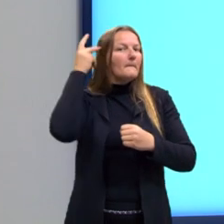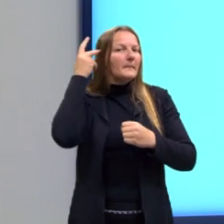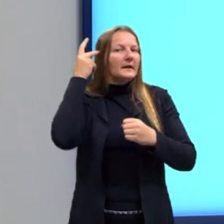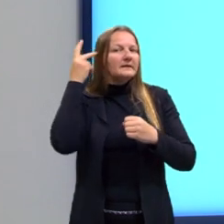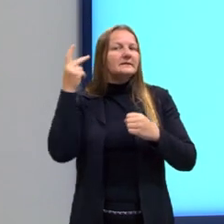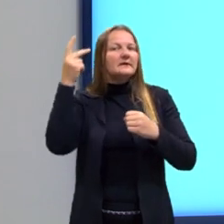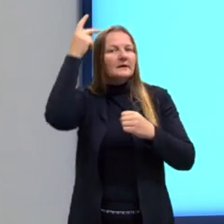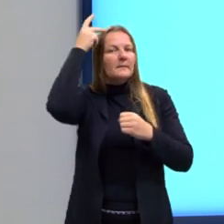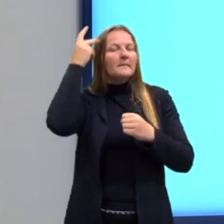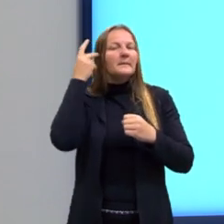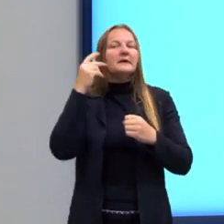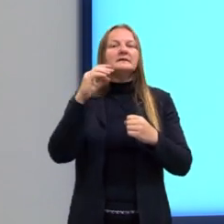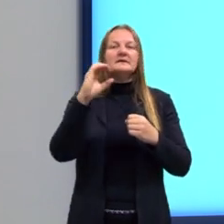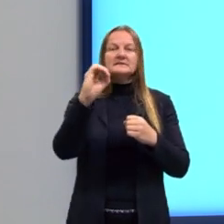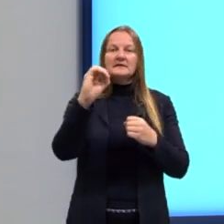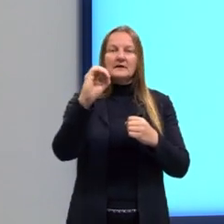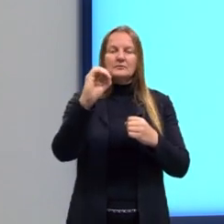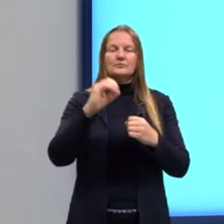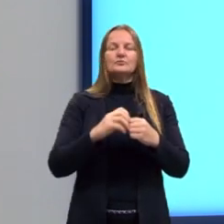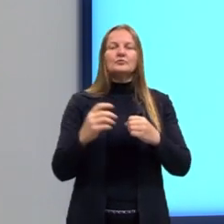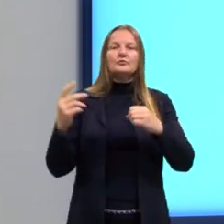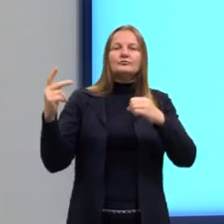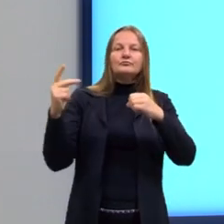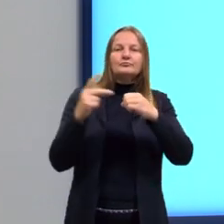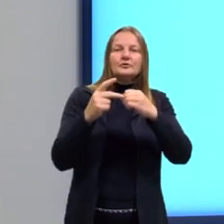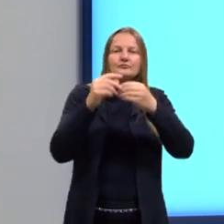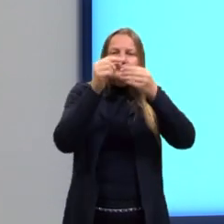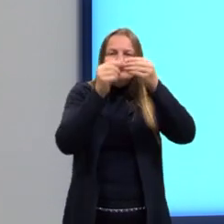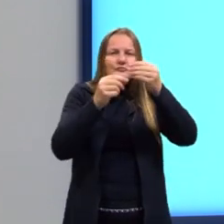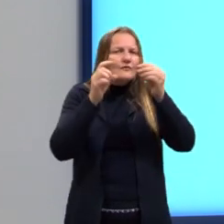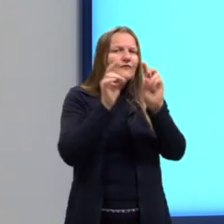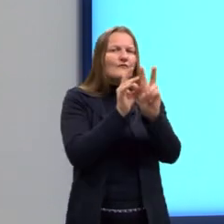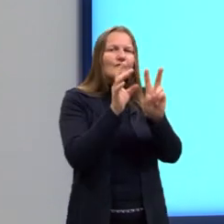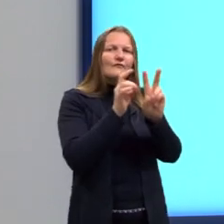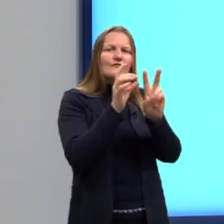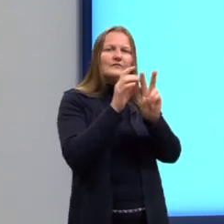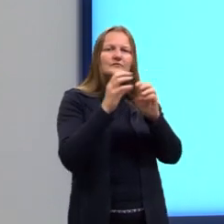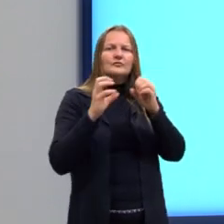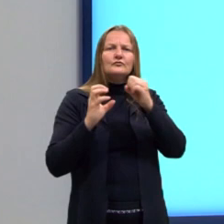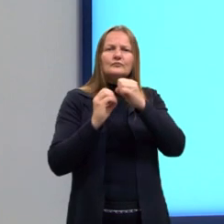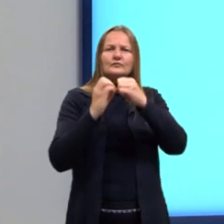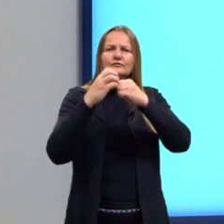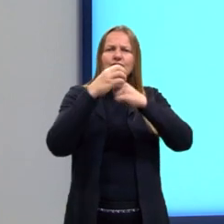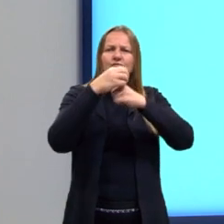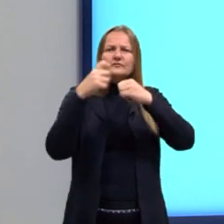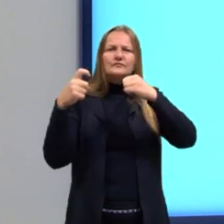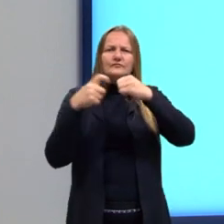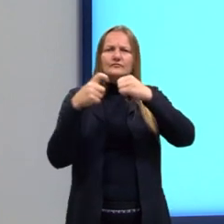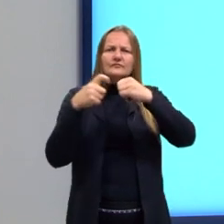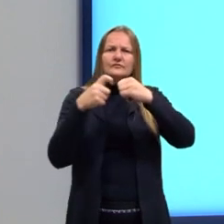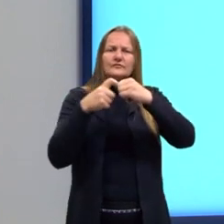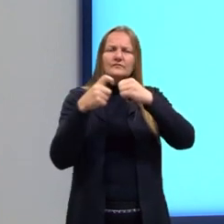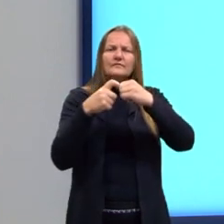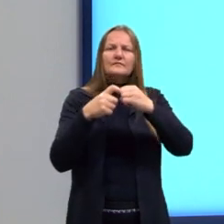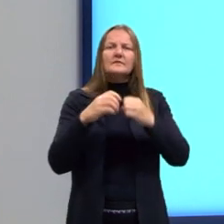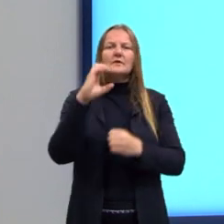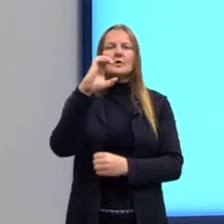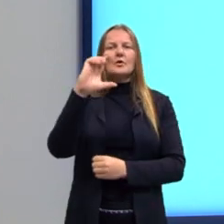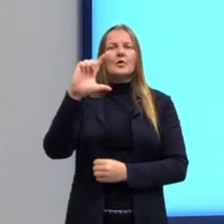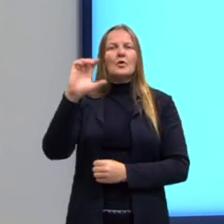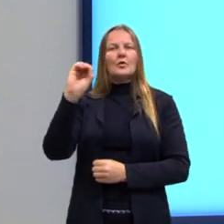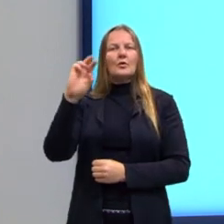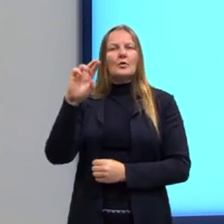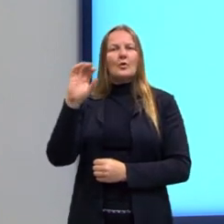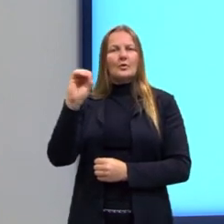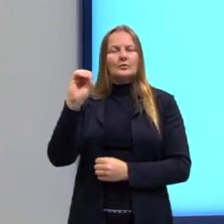que é prata zero com nota 10 em quanto os cloretos são oxidados a cloro elementar então é